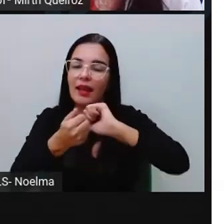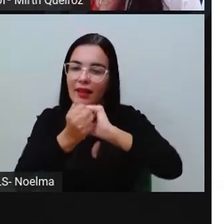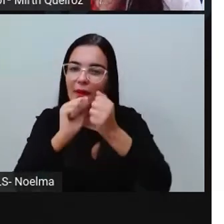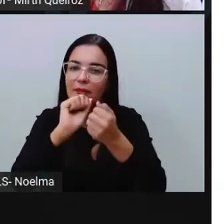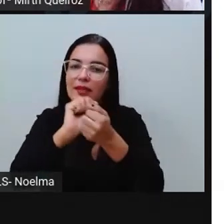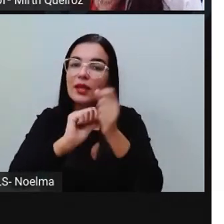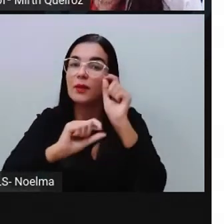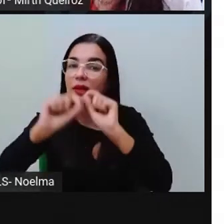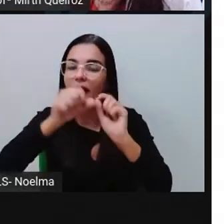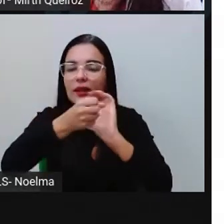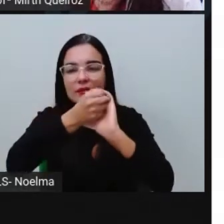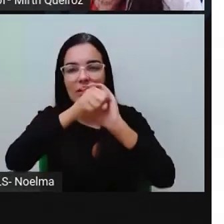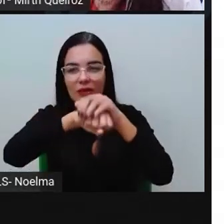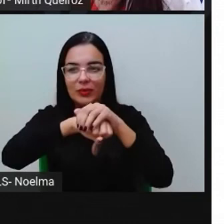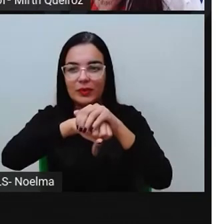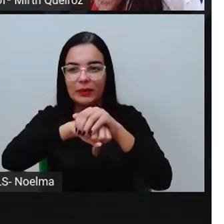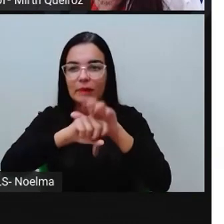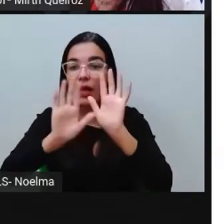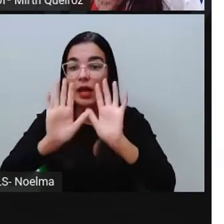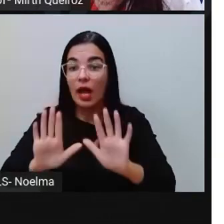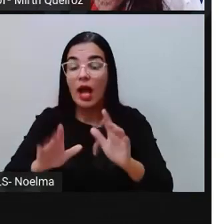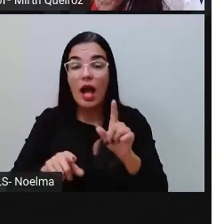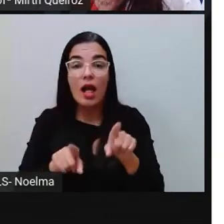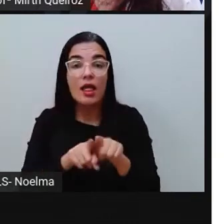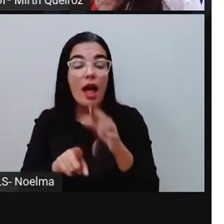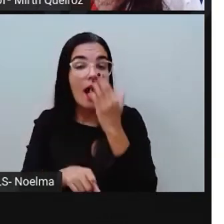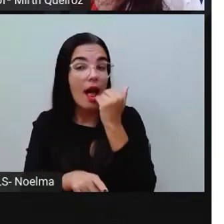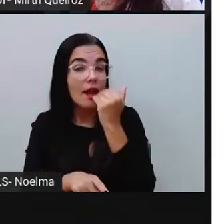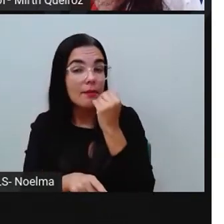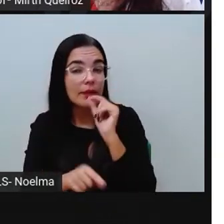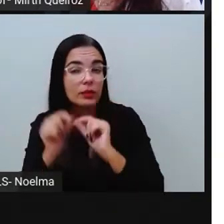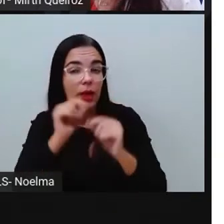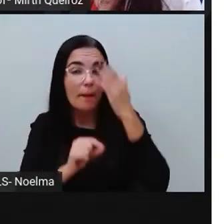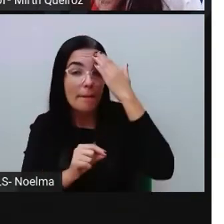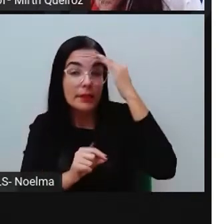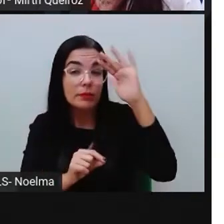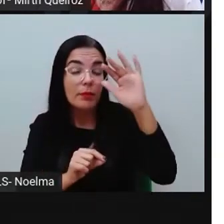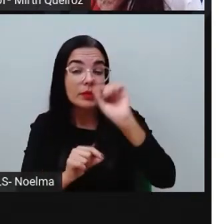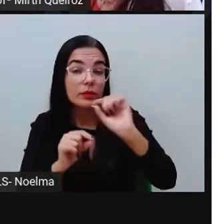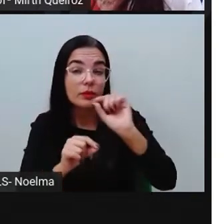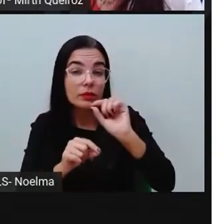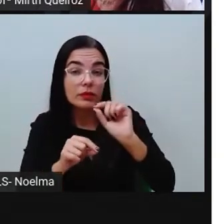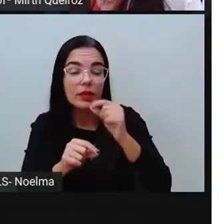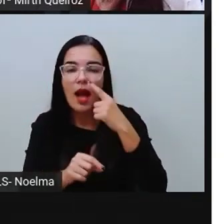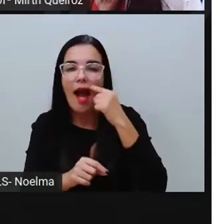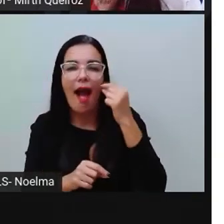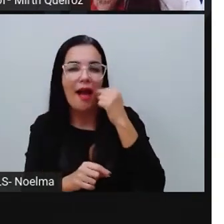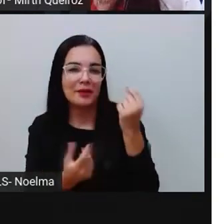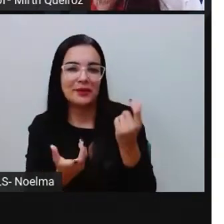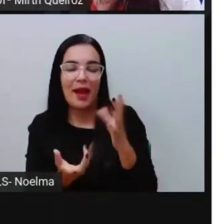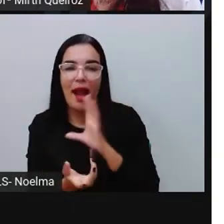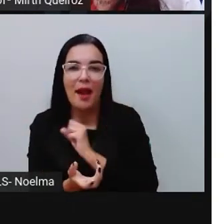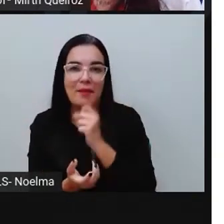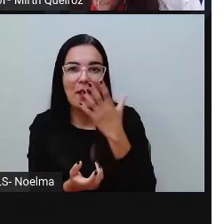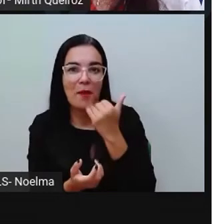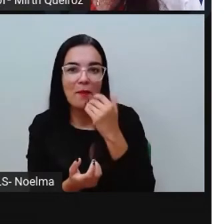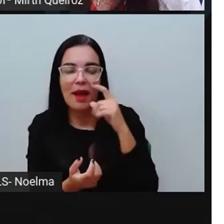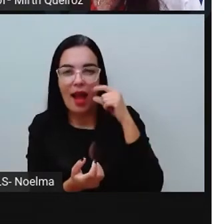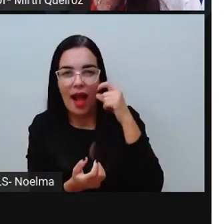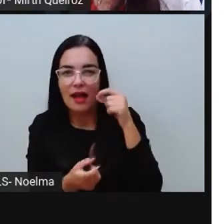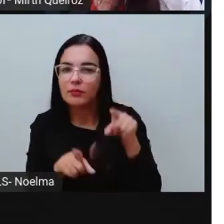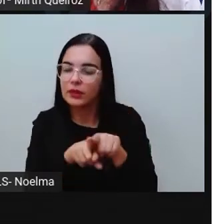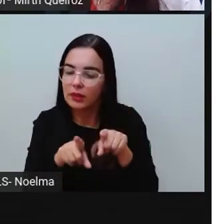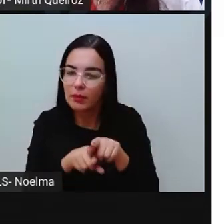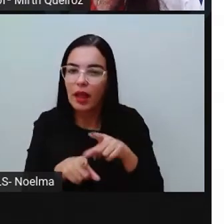né? A alimentação é composta principalmente de roedores, mas inclui